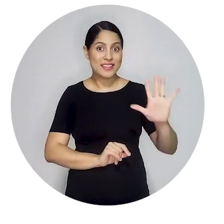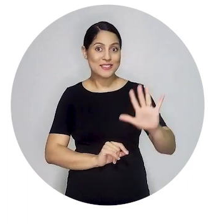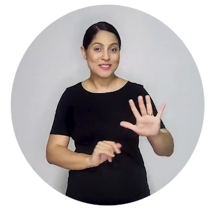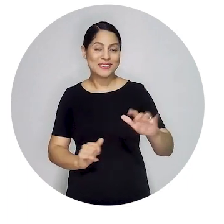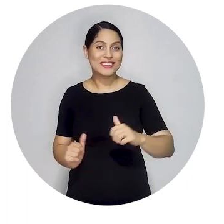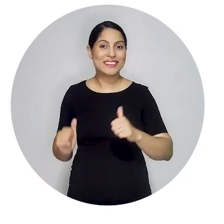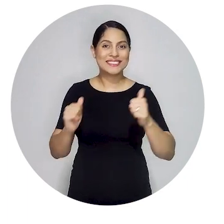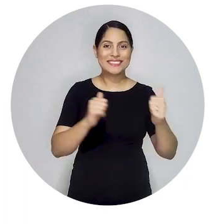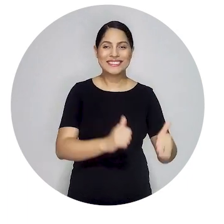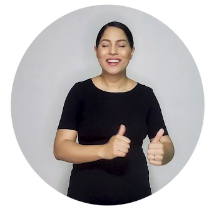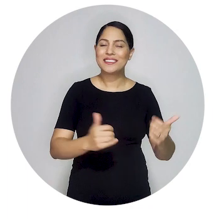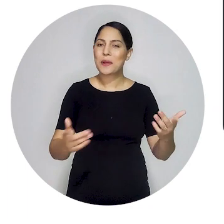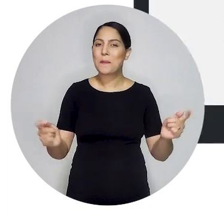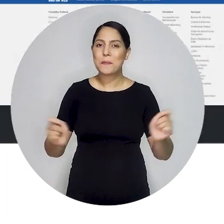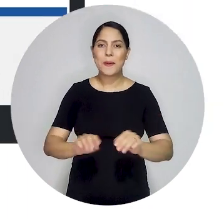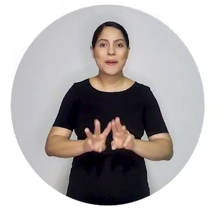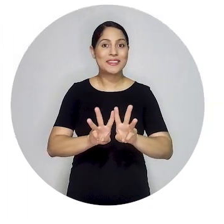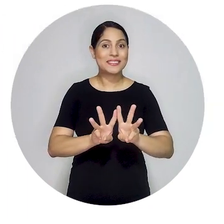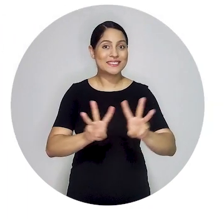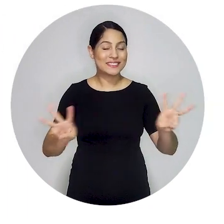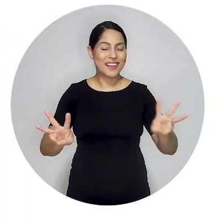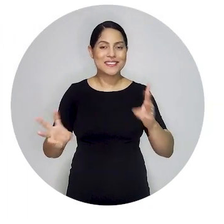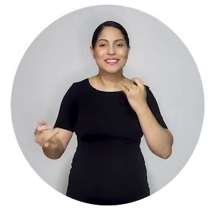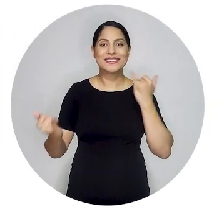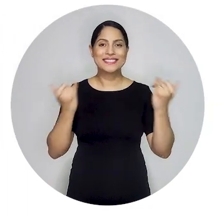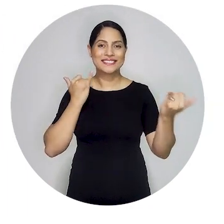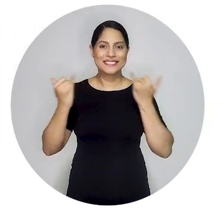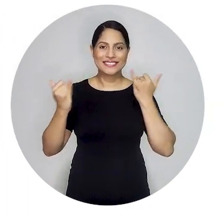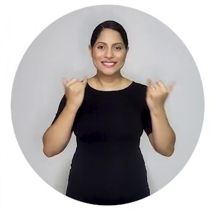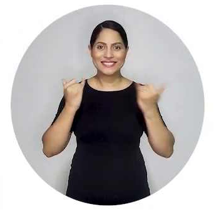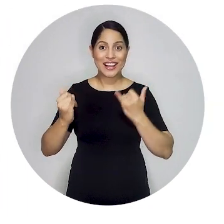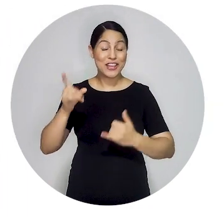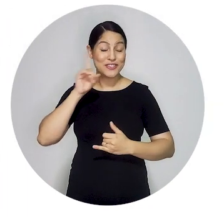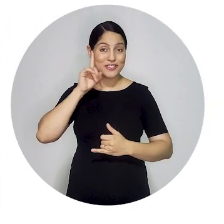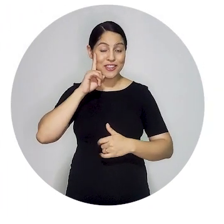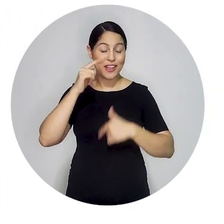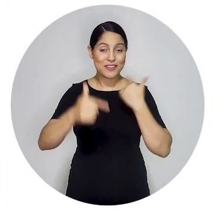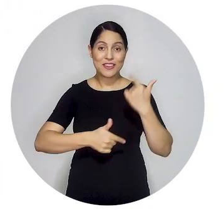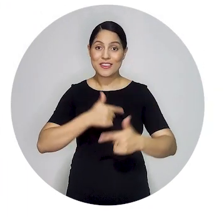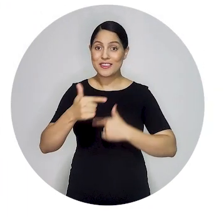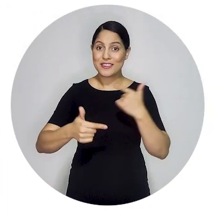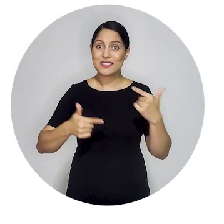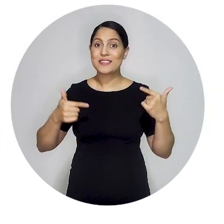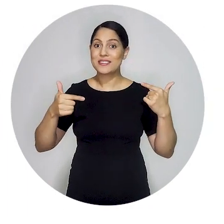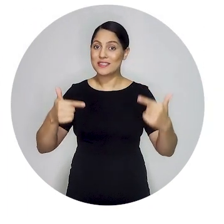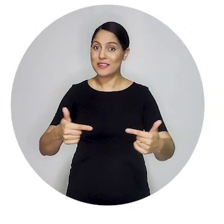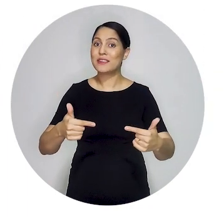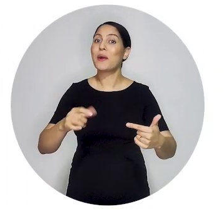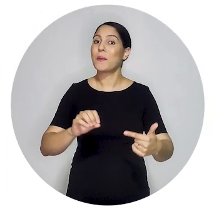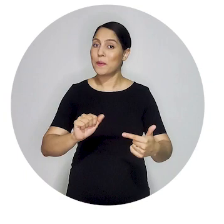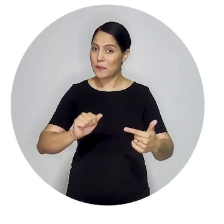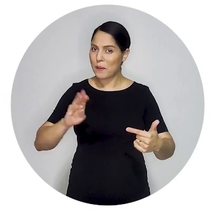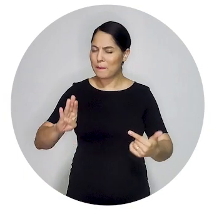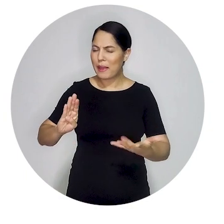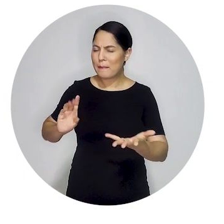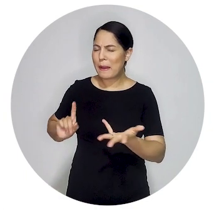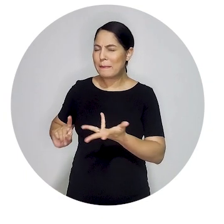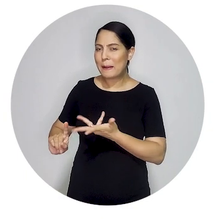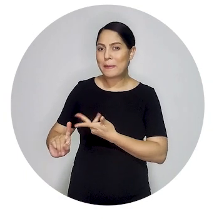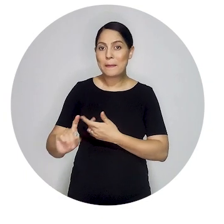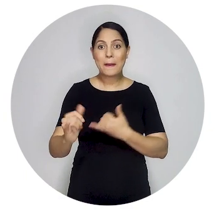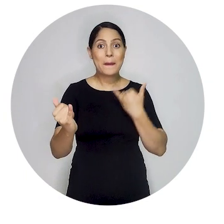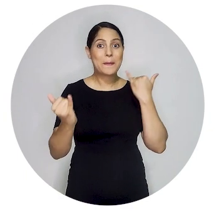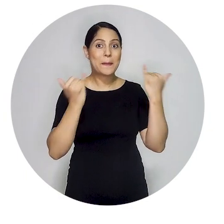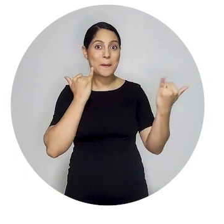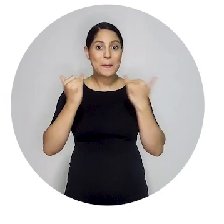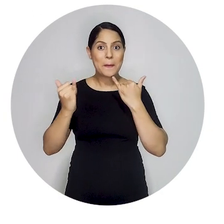OAB Nacional. Não esqueça também de acessar o nosso site. Lá você encontra as últimas notícias, os destaques de cada dia de trabalho da Ordem